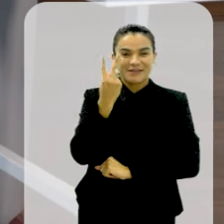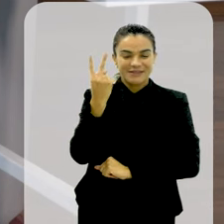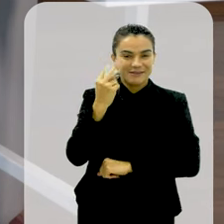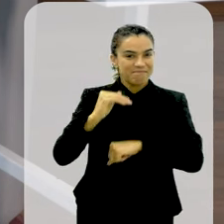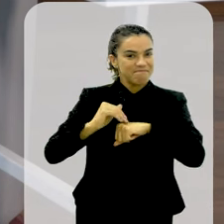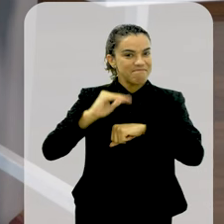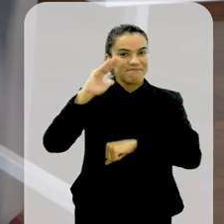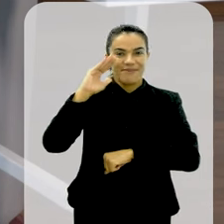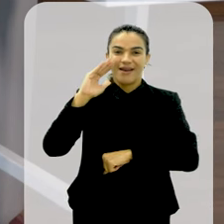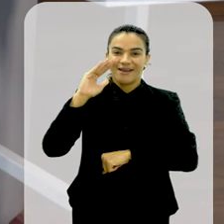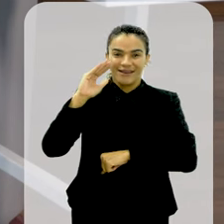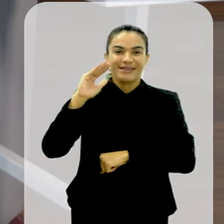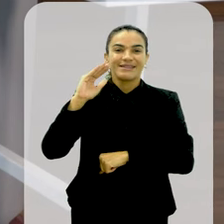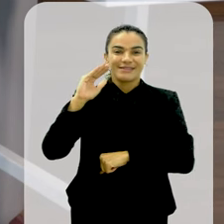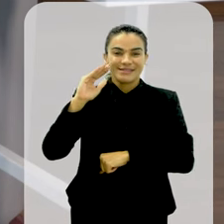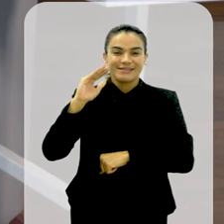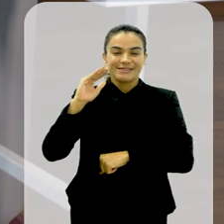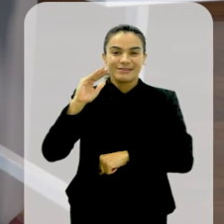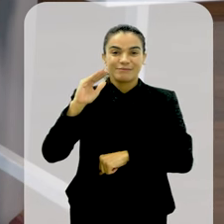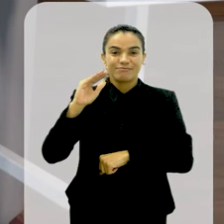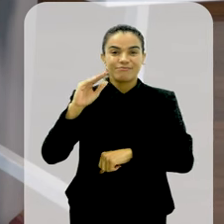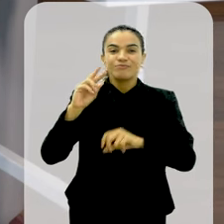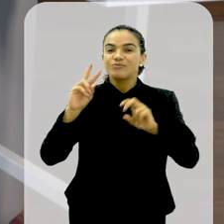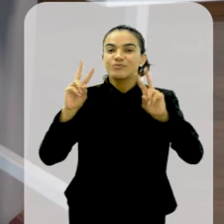muito mais a festa,